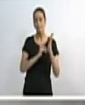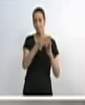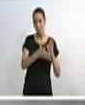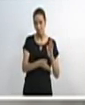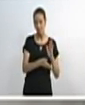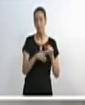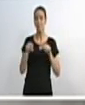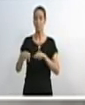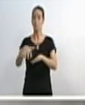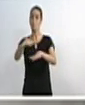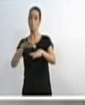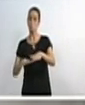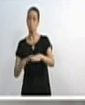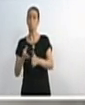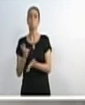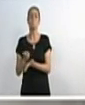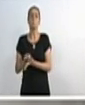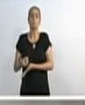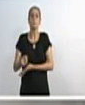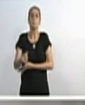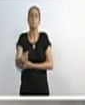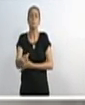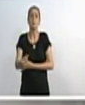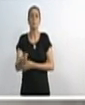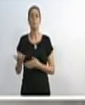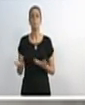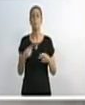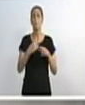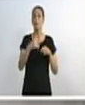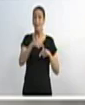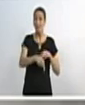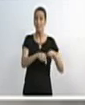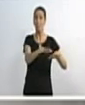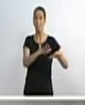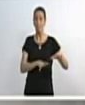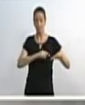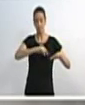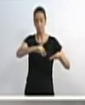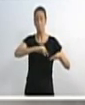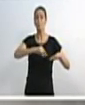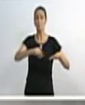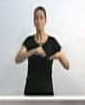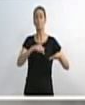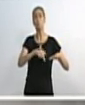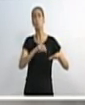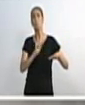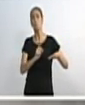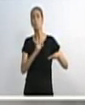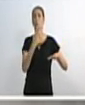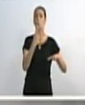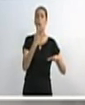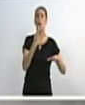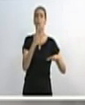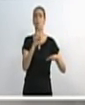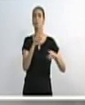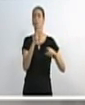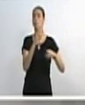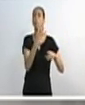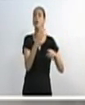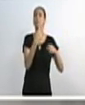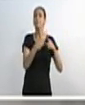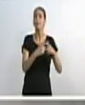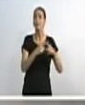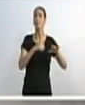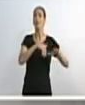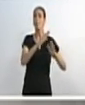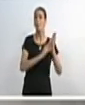a 3 meses são 4 vezes por ano que vai ser que ter trocado aquela faixa. E uma elevada fica permanente. Por isso essa discussão. Por que